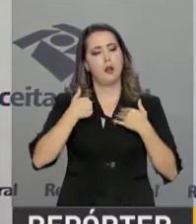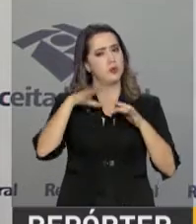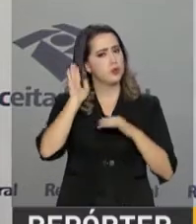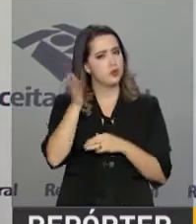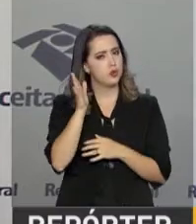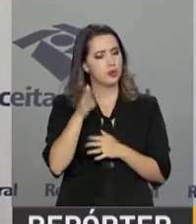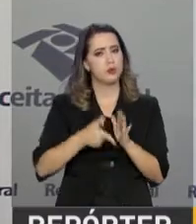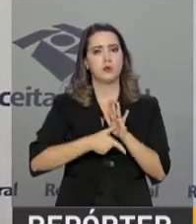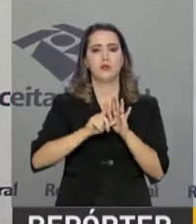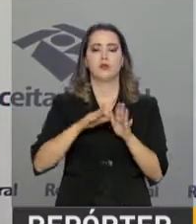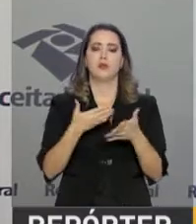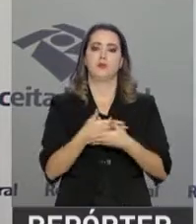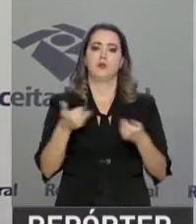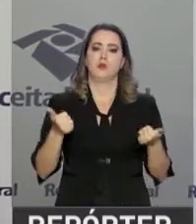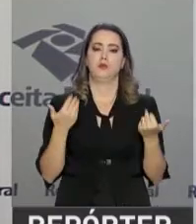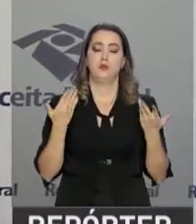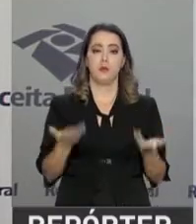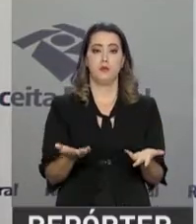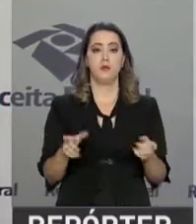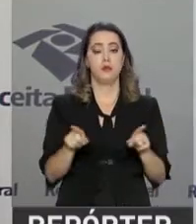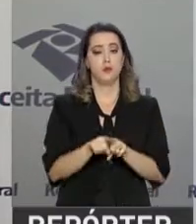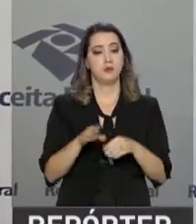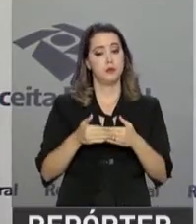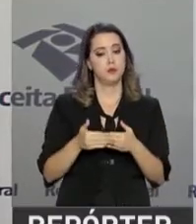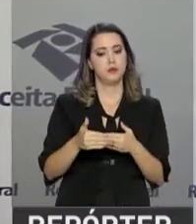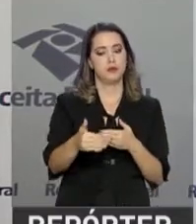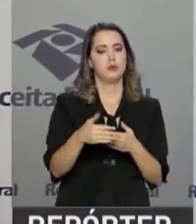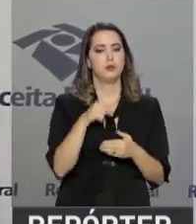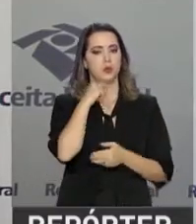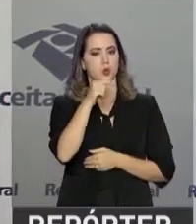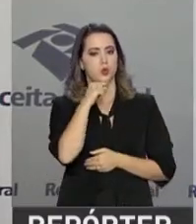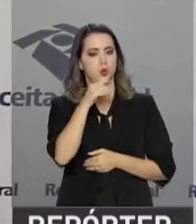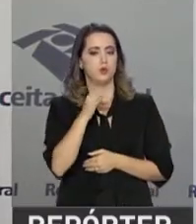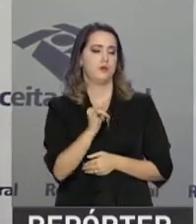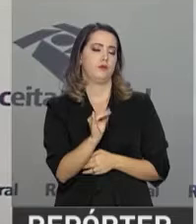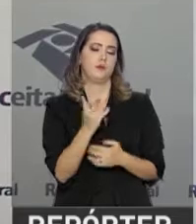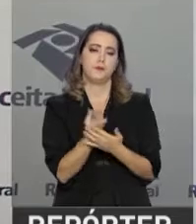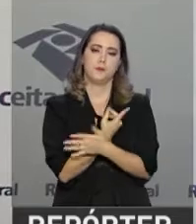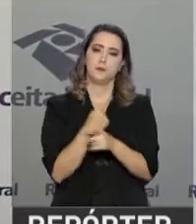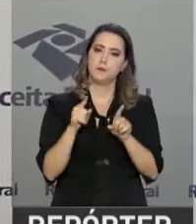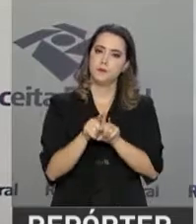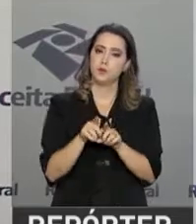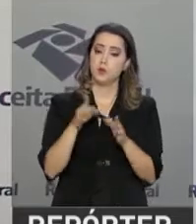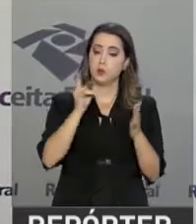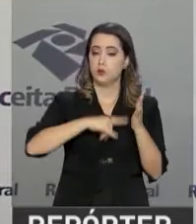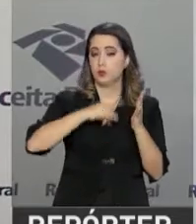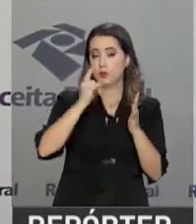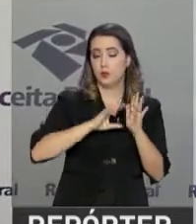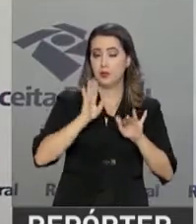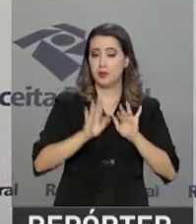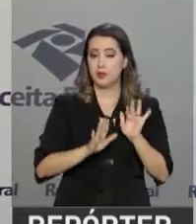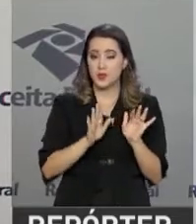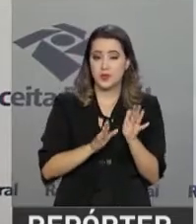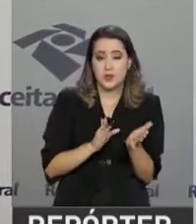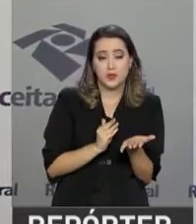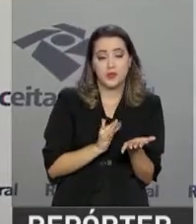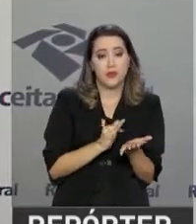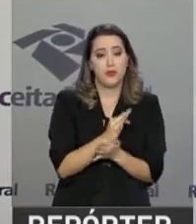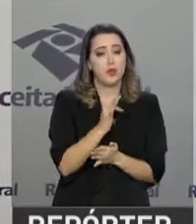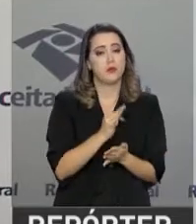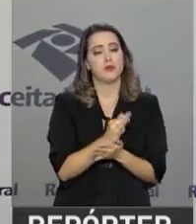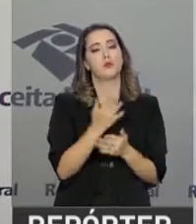o quanto antes inclusive para ter tempo de esclarecer dúvidas se surgirem documentos que ele possa não está encontrando